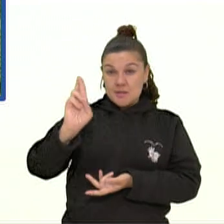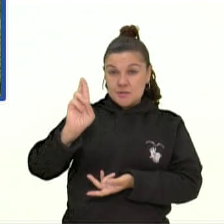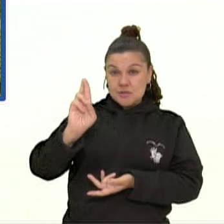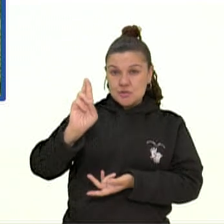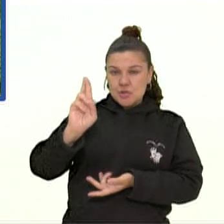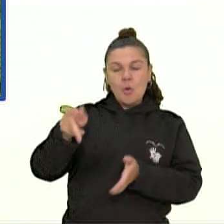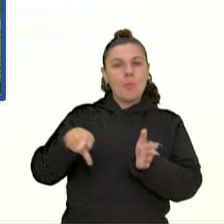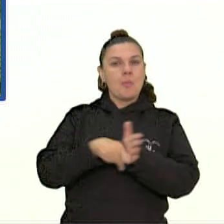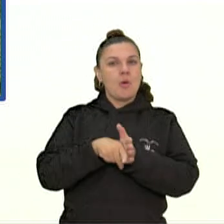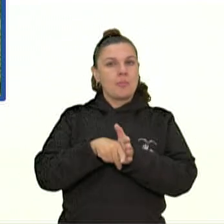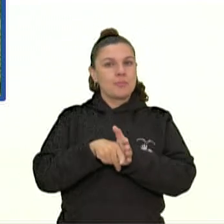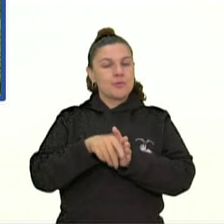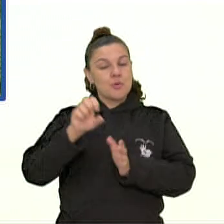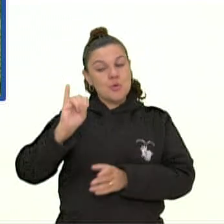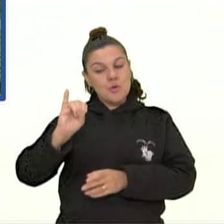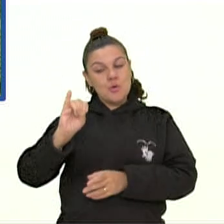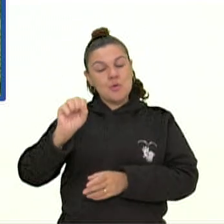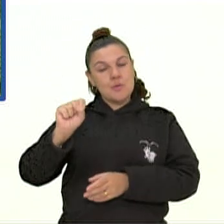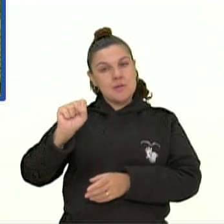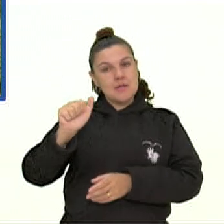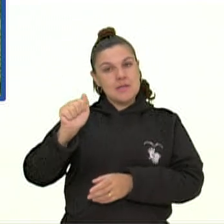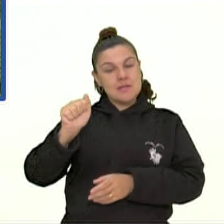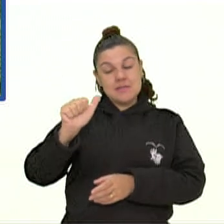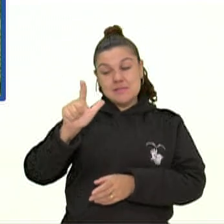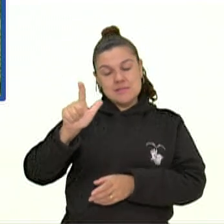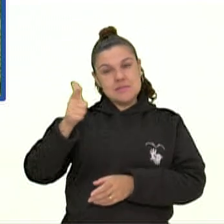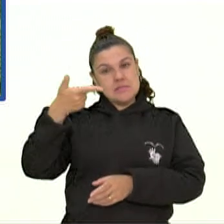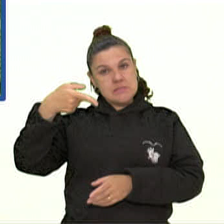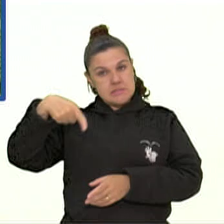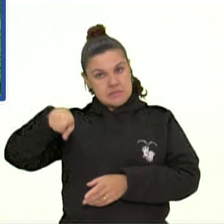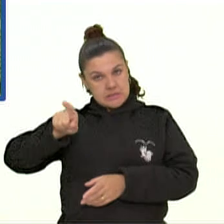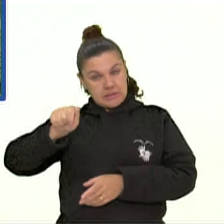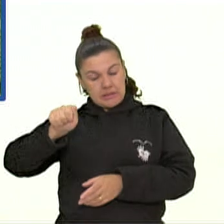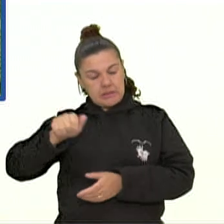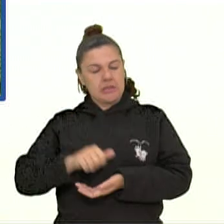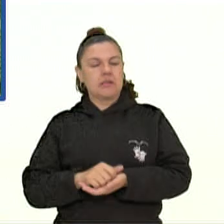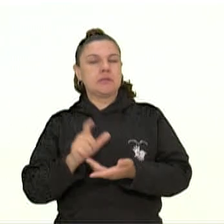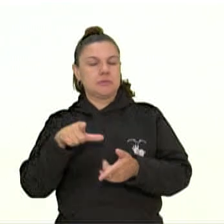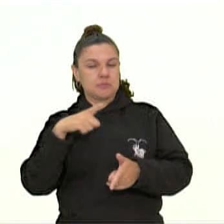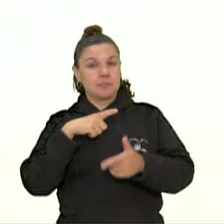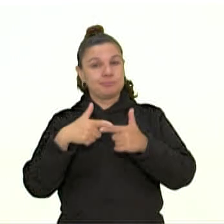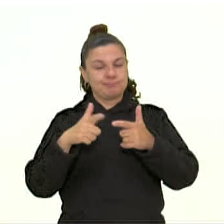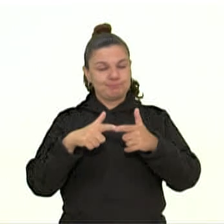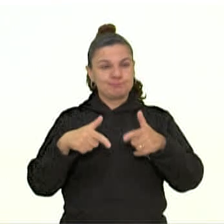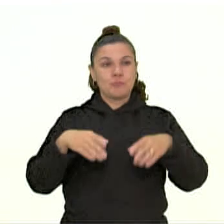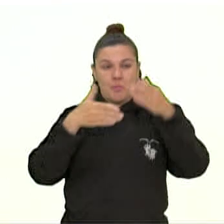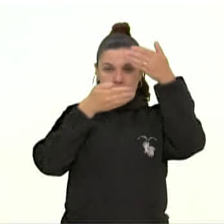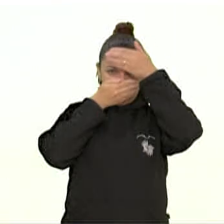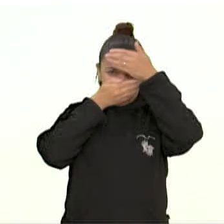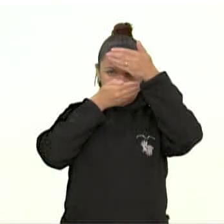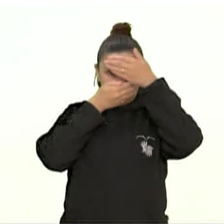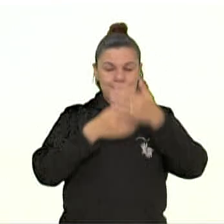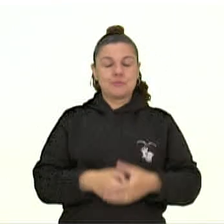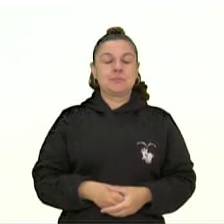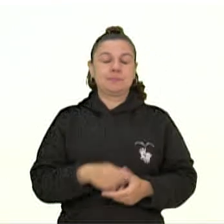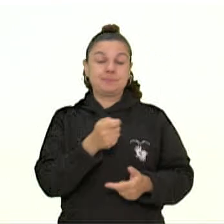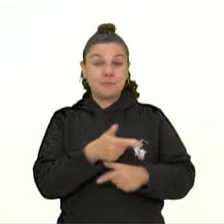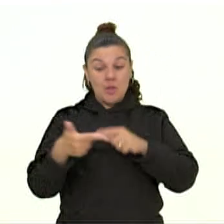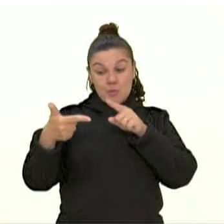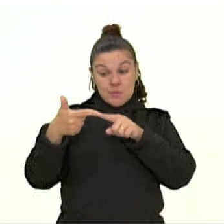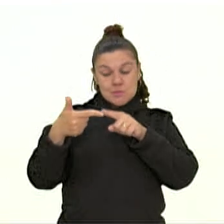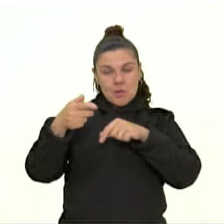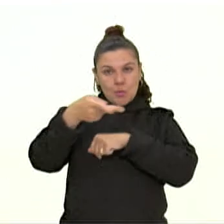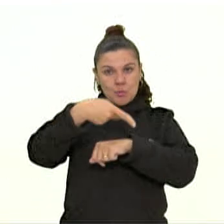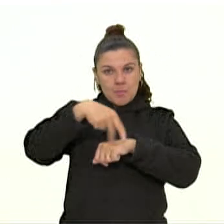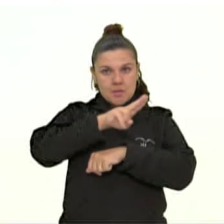religiosidade islâmica, né? O Islã atua muito na região, né? Os grupos terroristas, infelizmente. O segundo país seria a